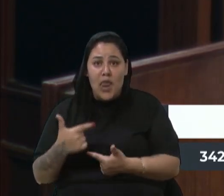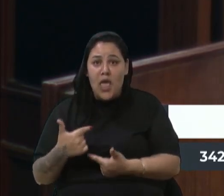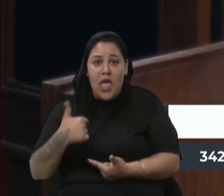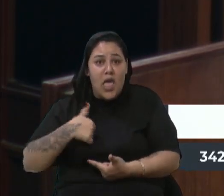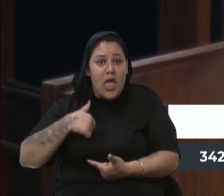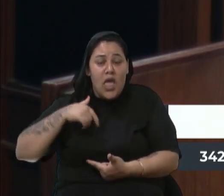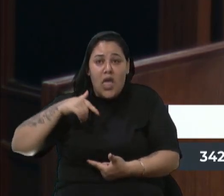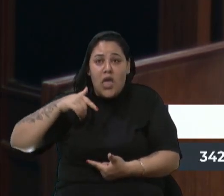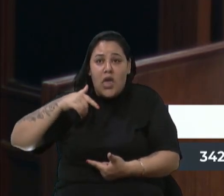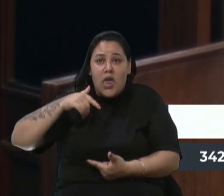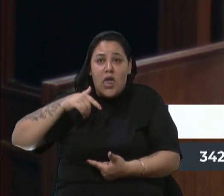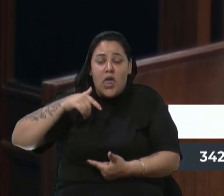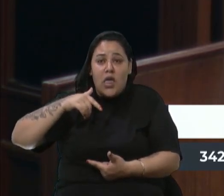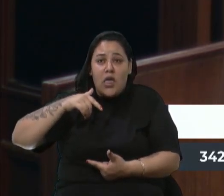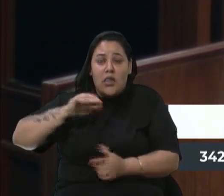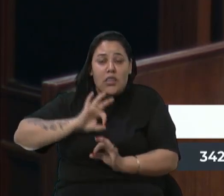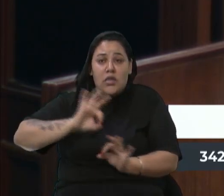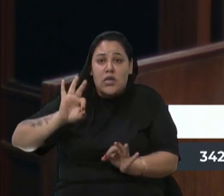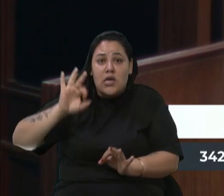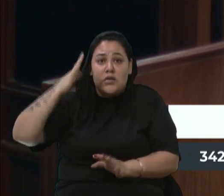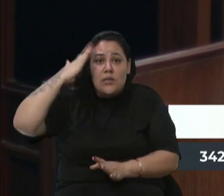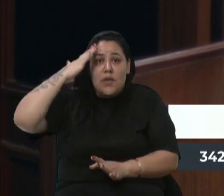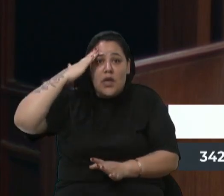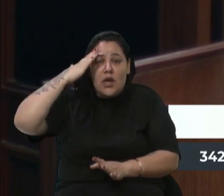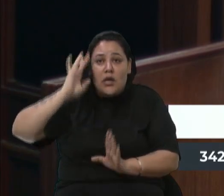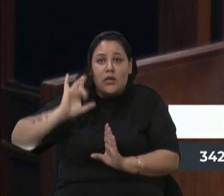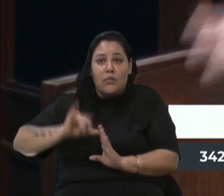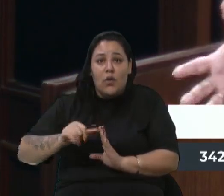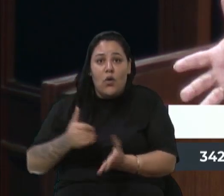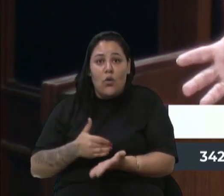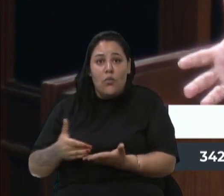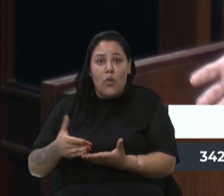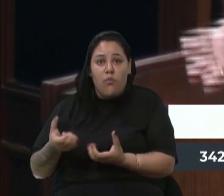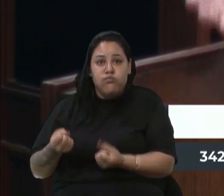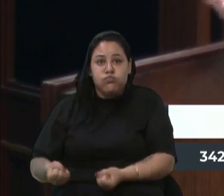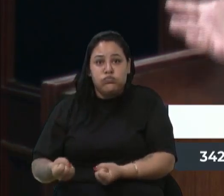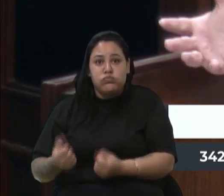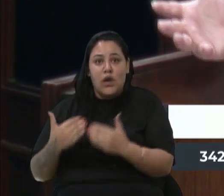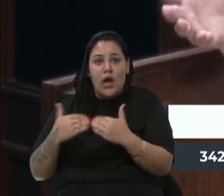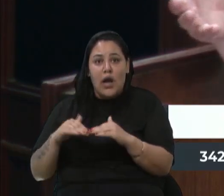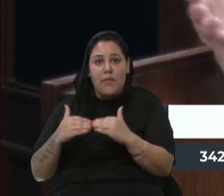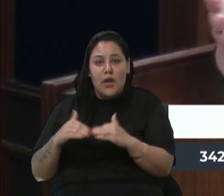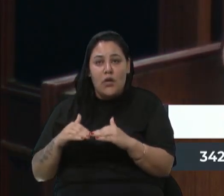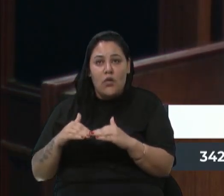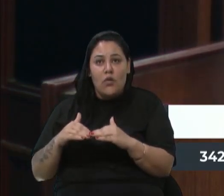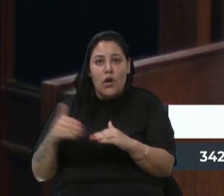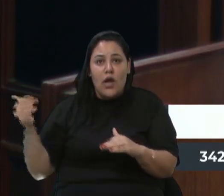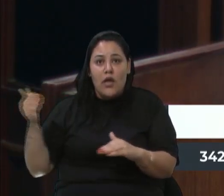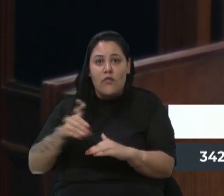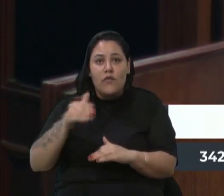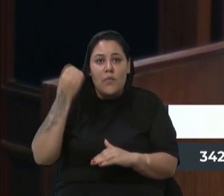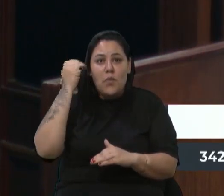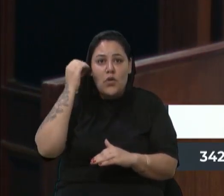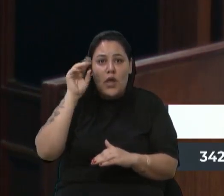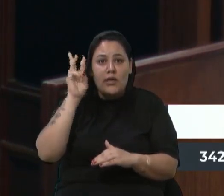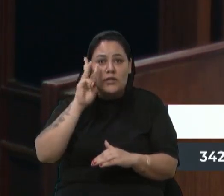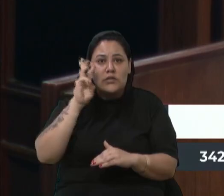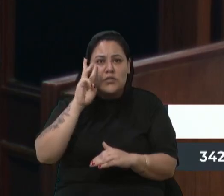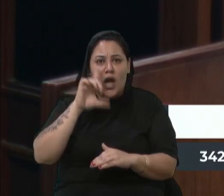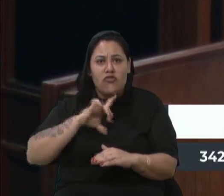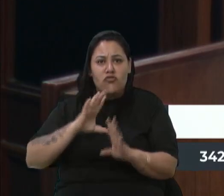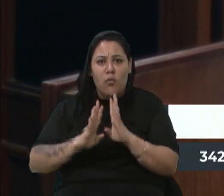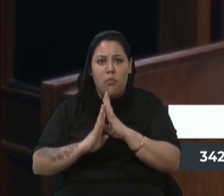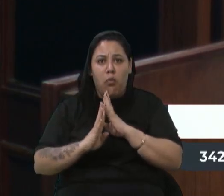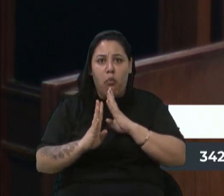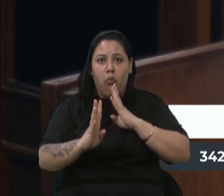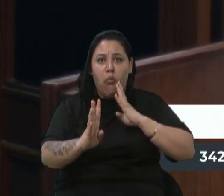soube qual foi o problema, começou a pesar. Começou a pesar os caminhões. Eu vim de Porto Alegre na terça-feira, e aí uma fila imensa, digo,